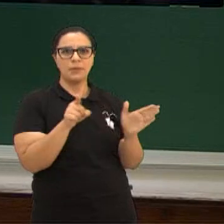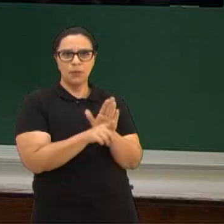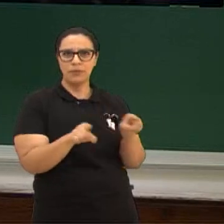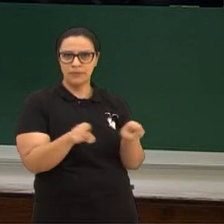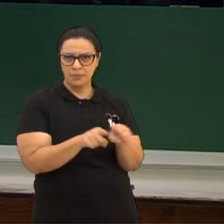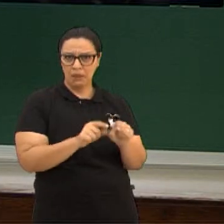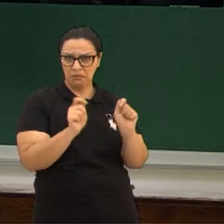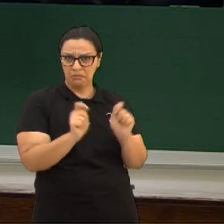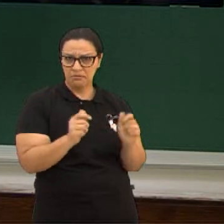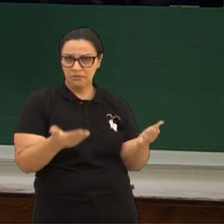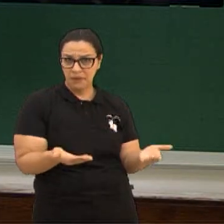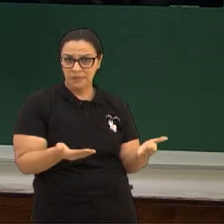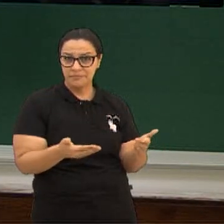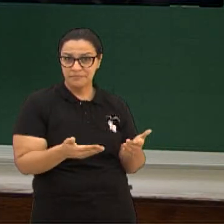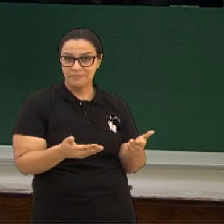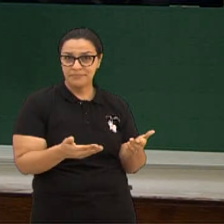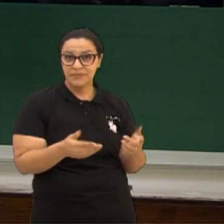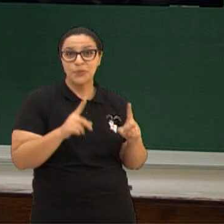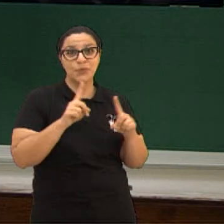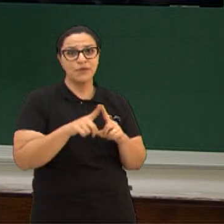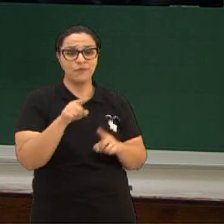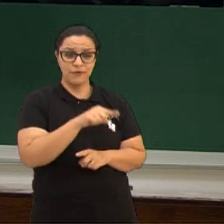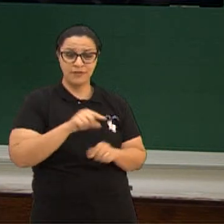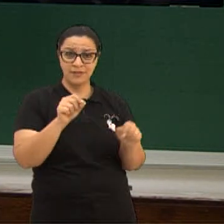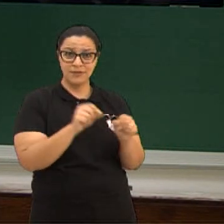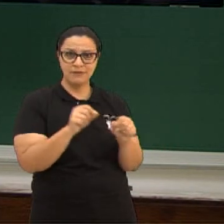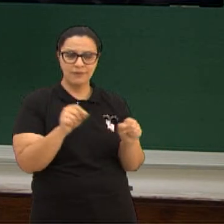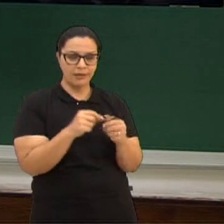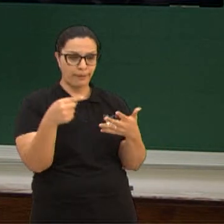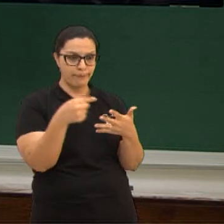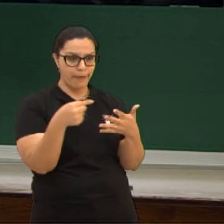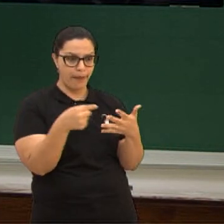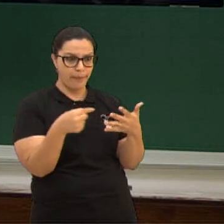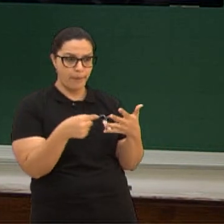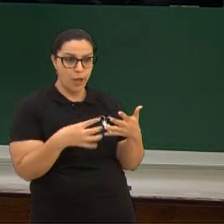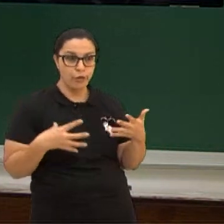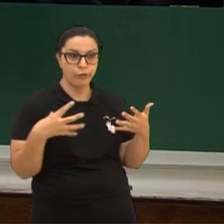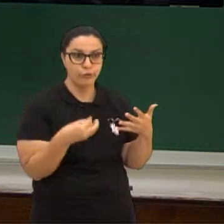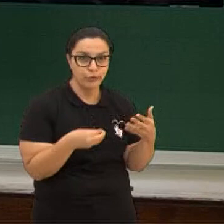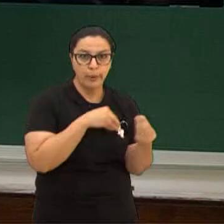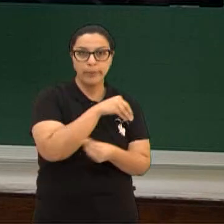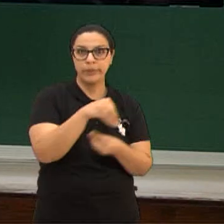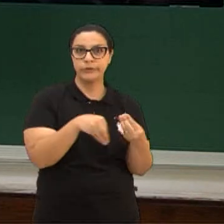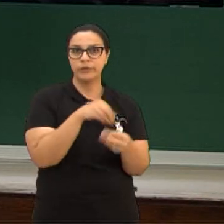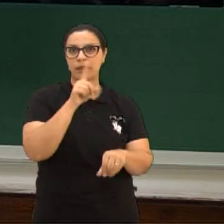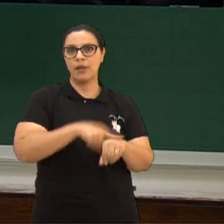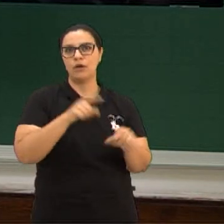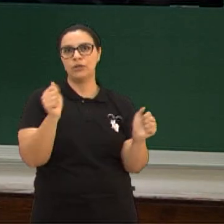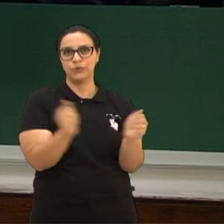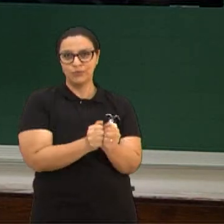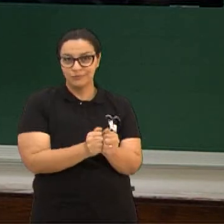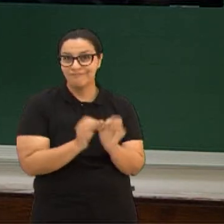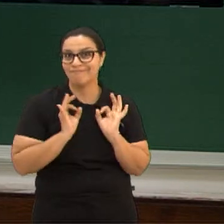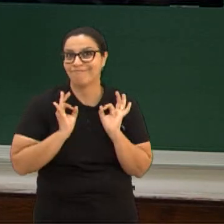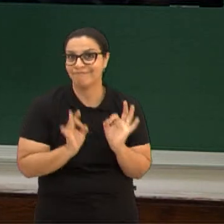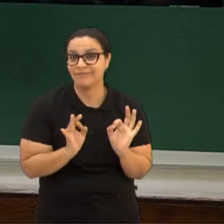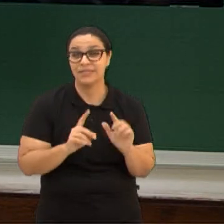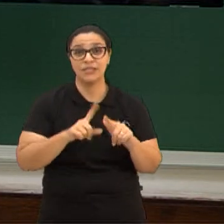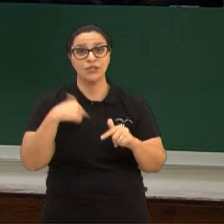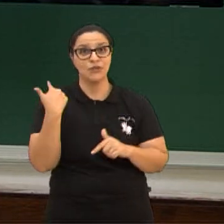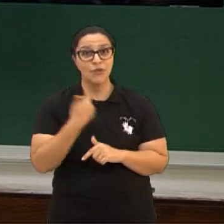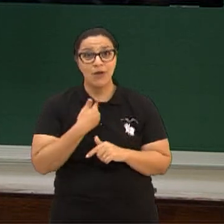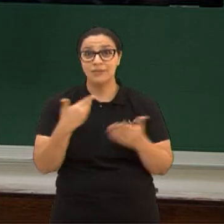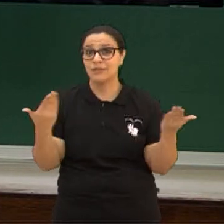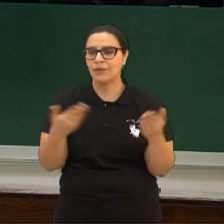a senhora está fazendo? Porque vocês fazem um monte de coisas ao mesmo tempo. E isso a gente